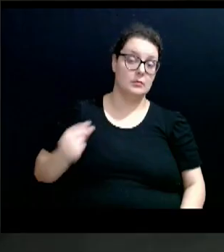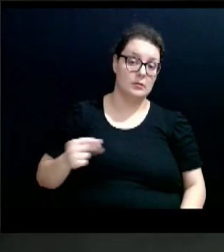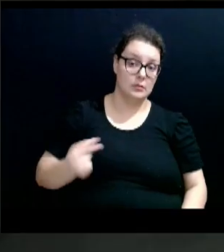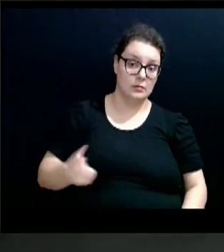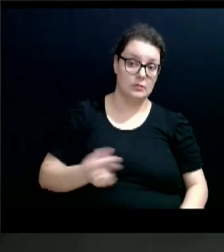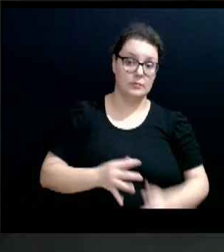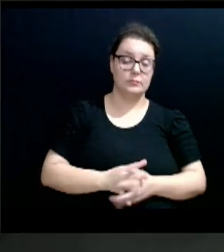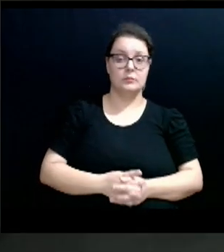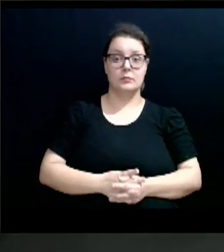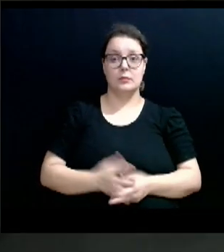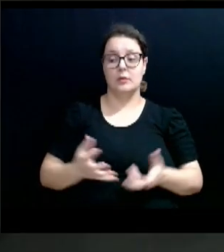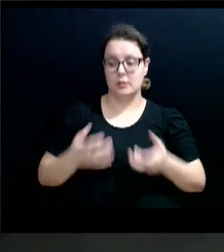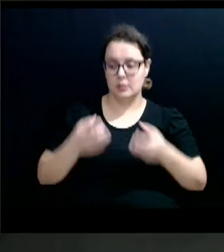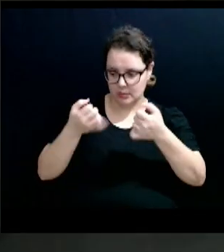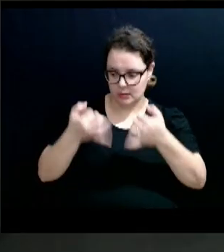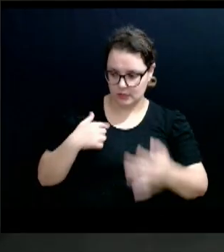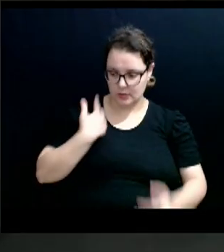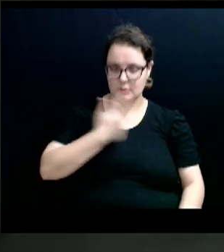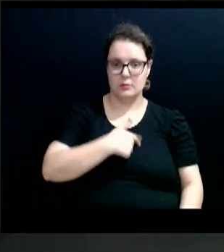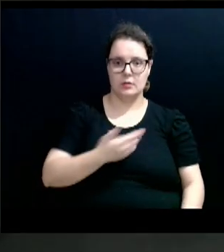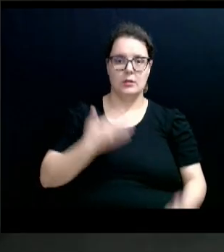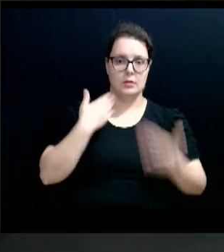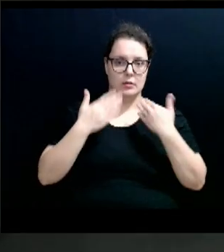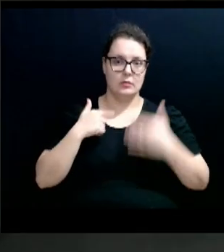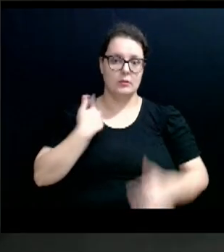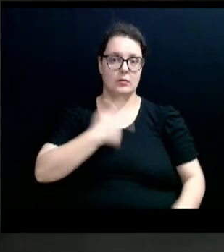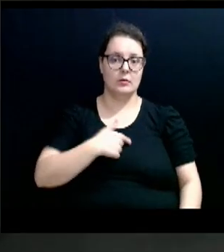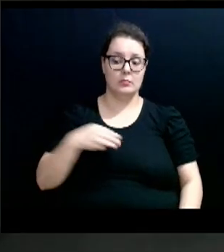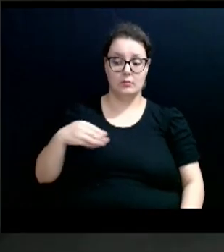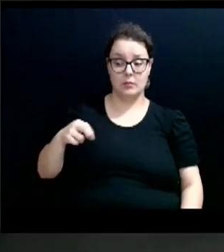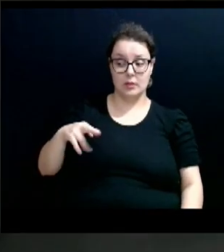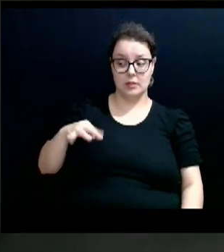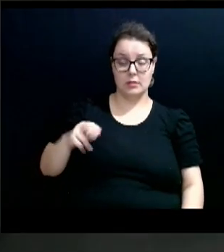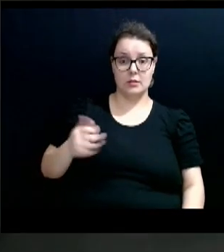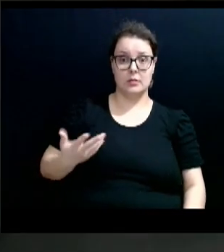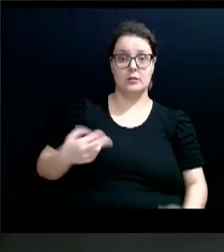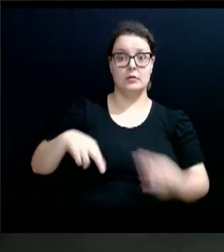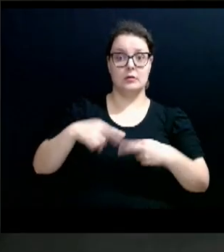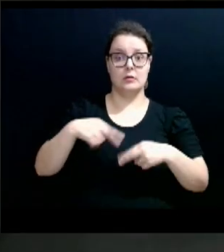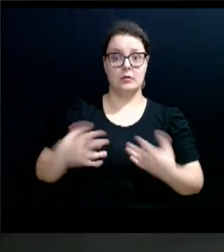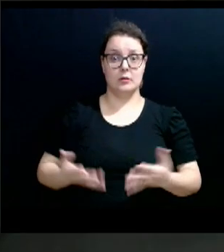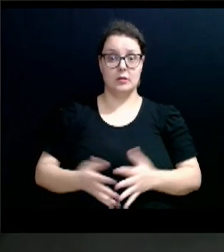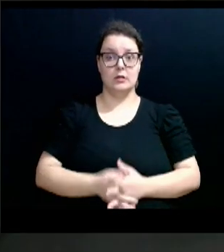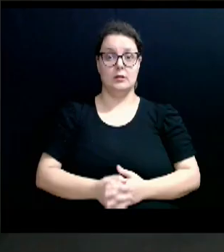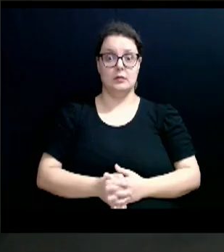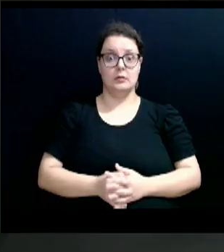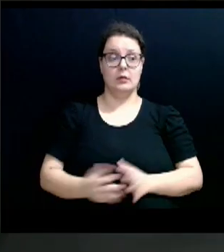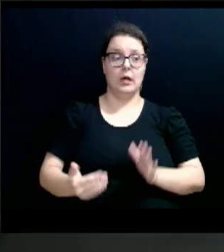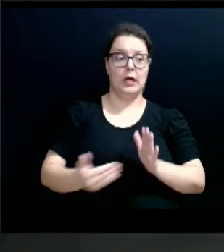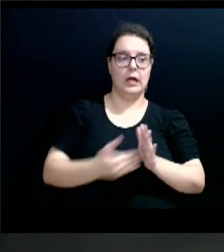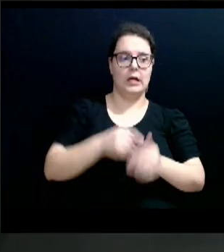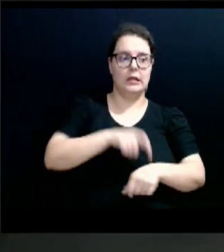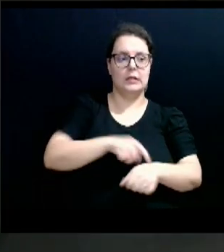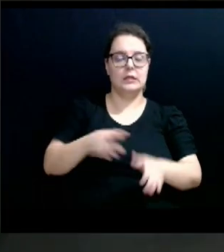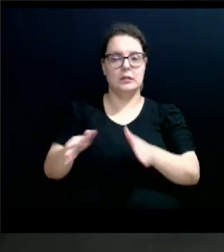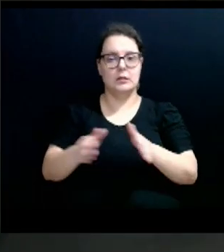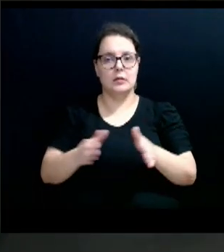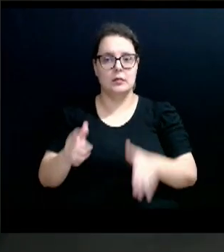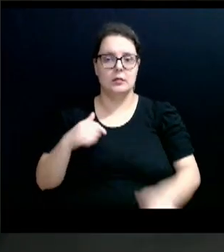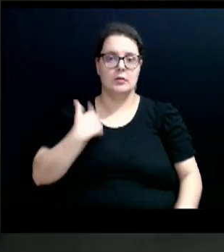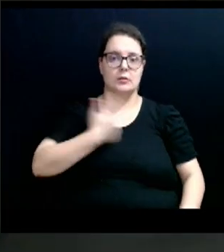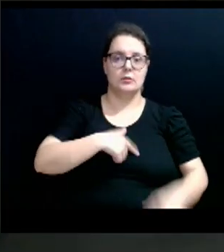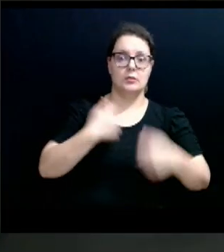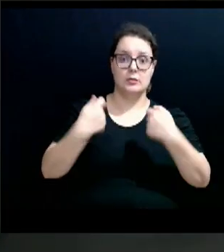você explicasse para a gente, conversasse com a gente, Mariana, sobre até que ponto a gente